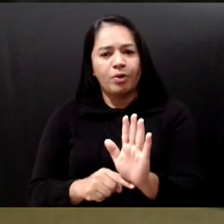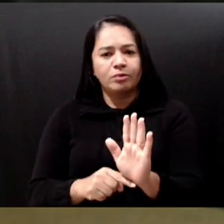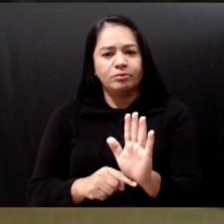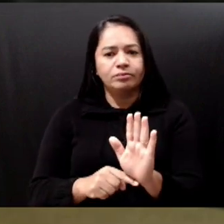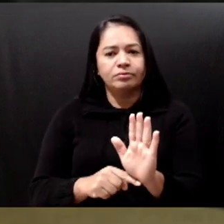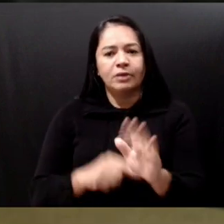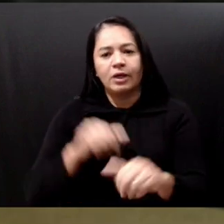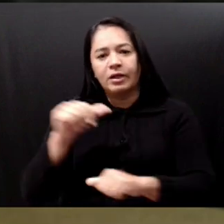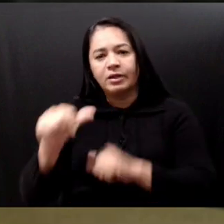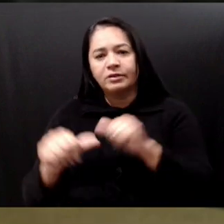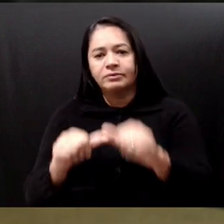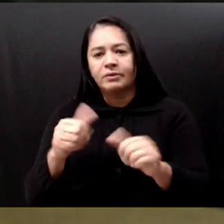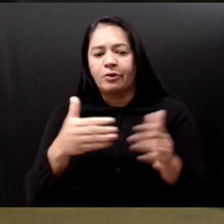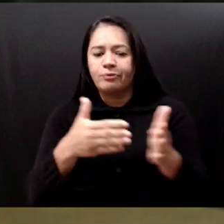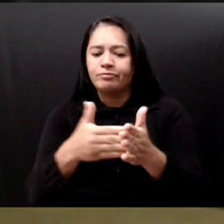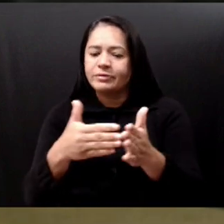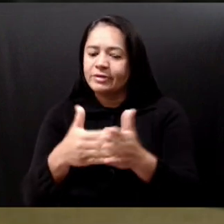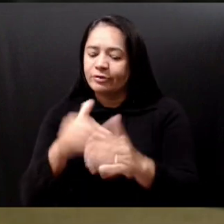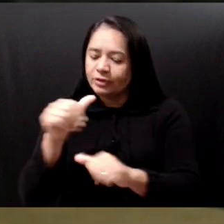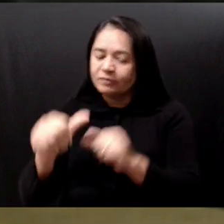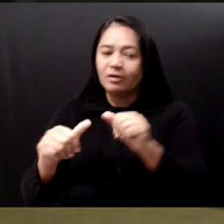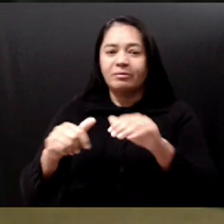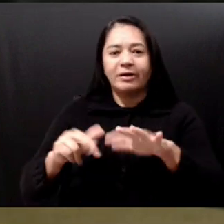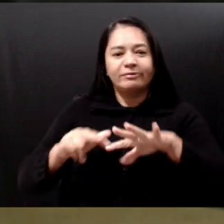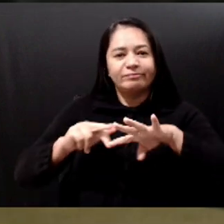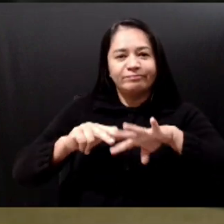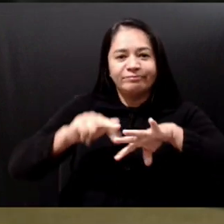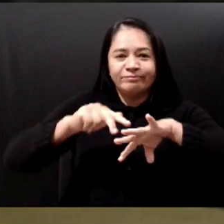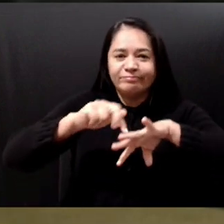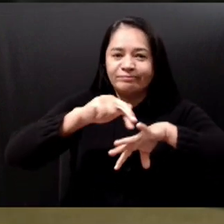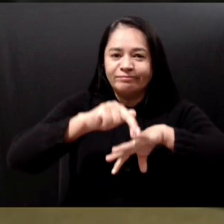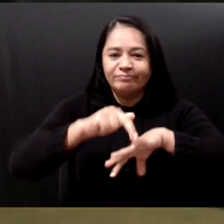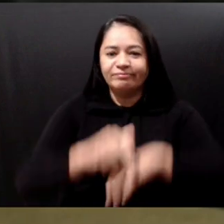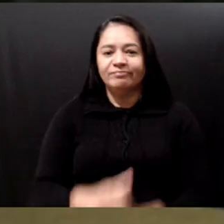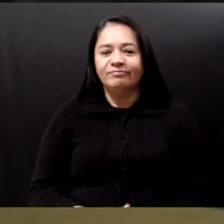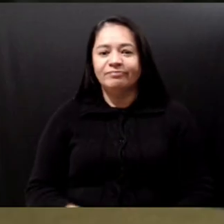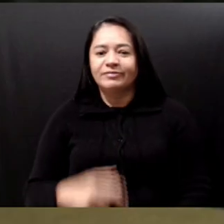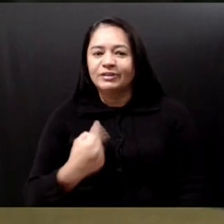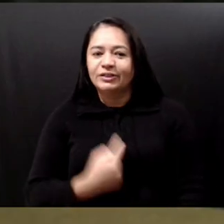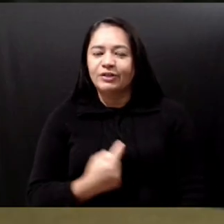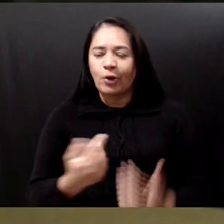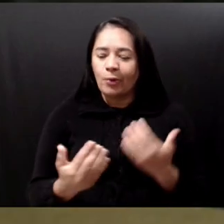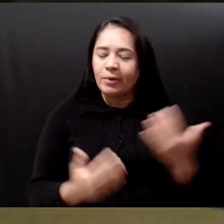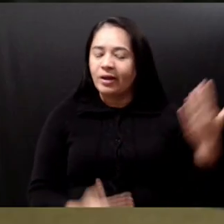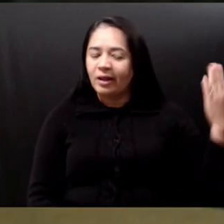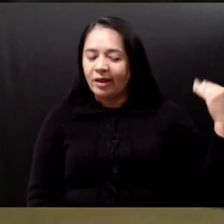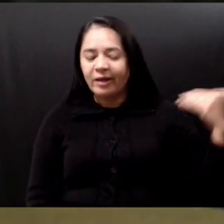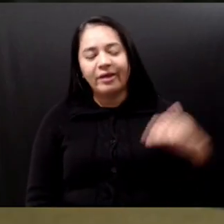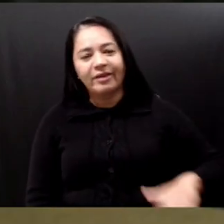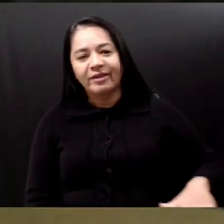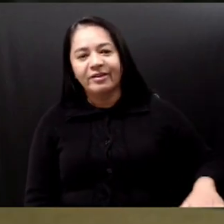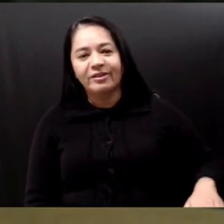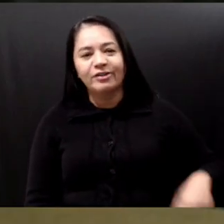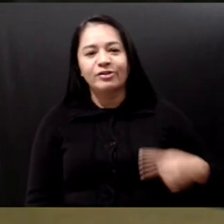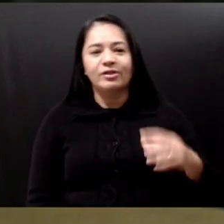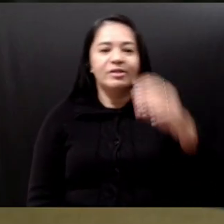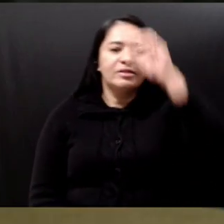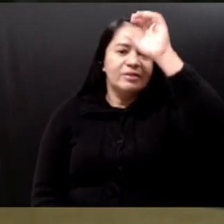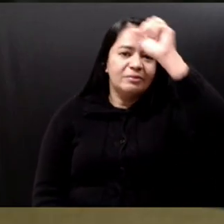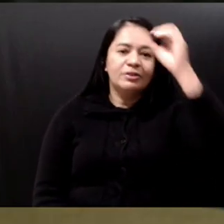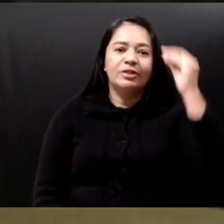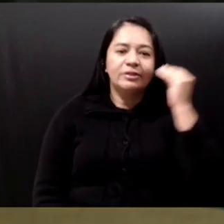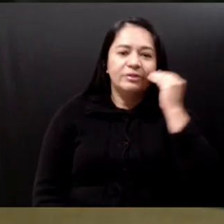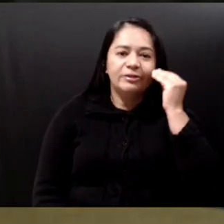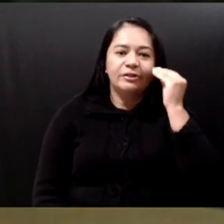em degraus e como quando a gente era criança, a gente aprendia por tentativa e erro, né, a gente caía, levantava, tentava de